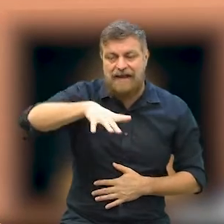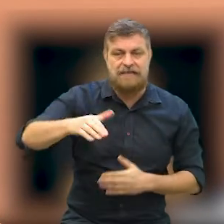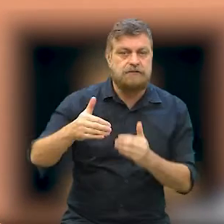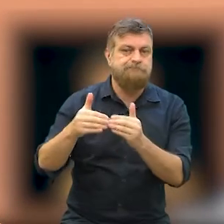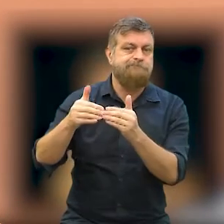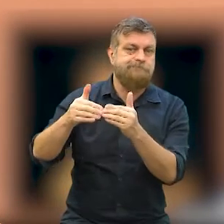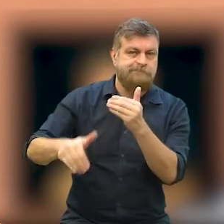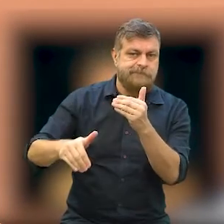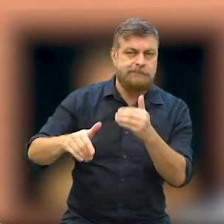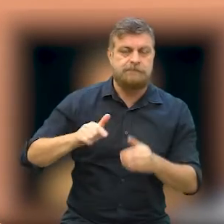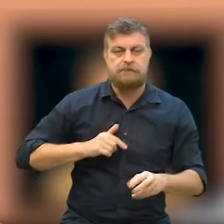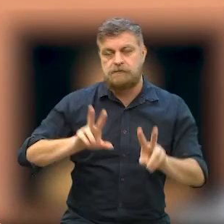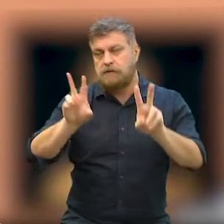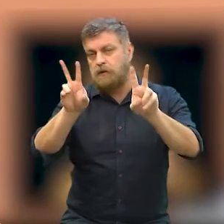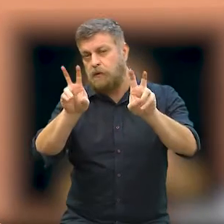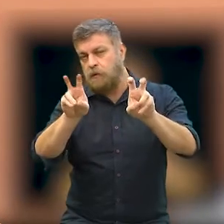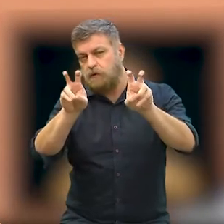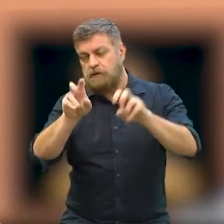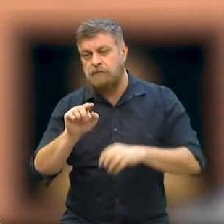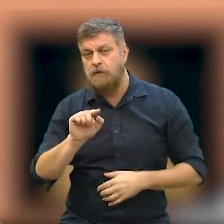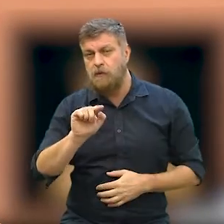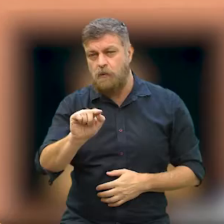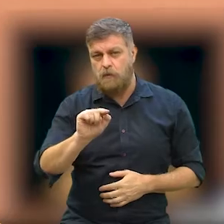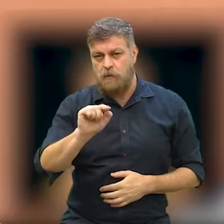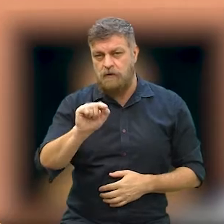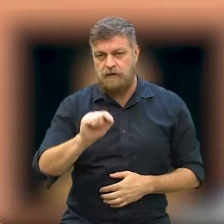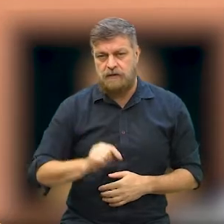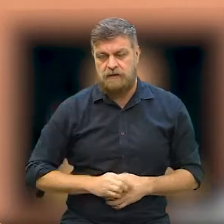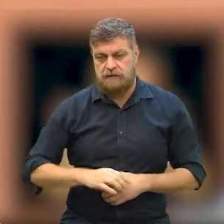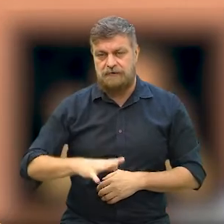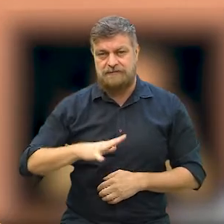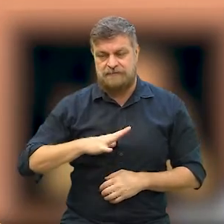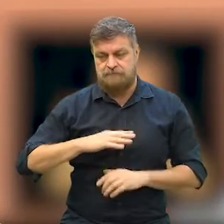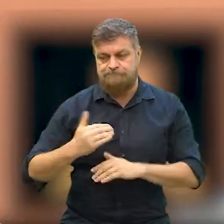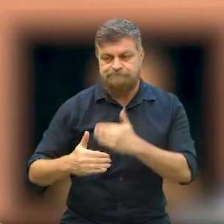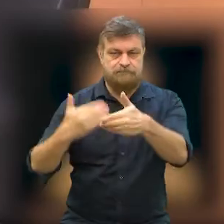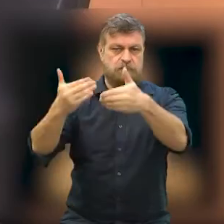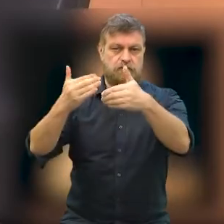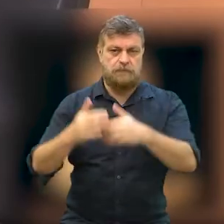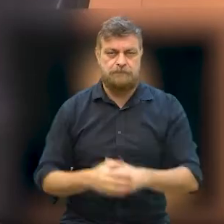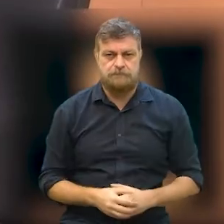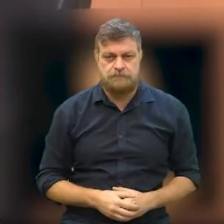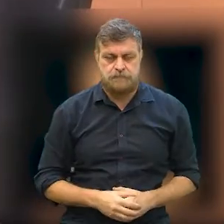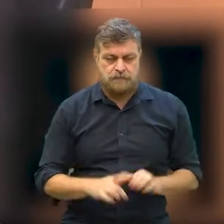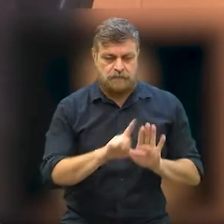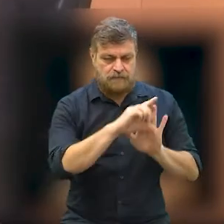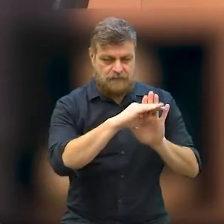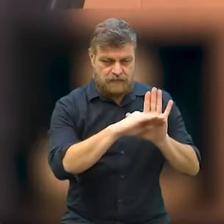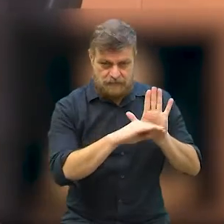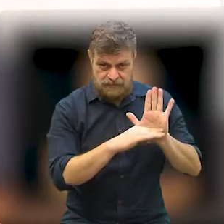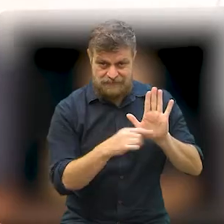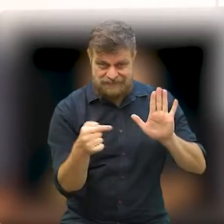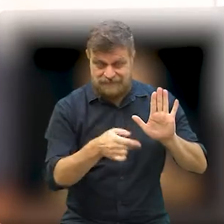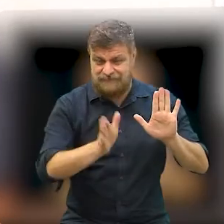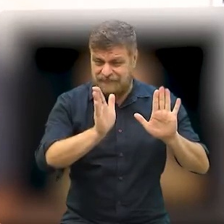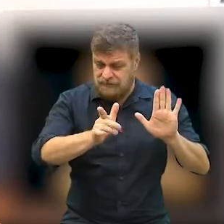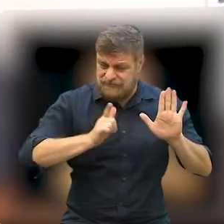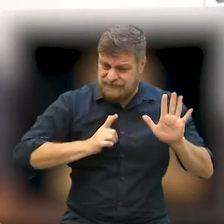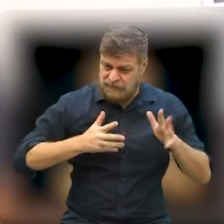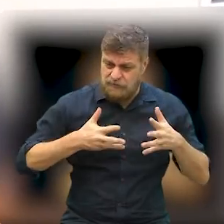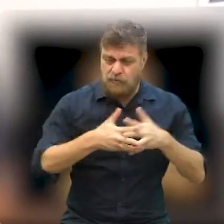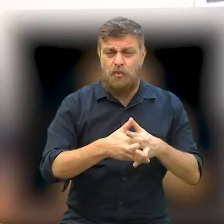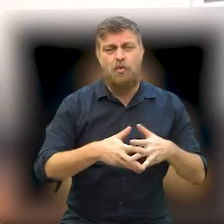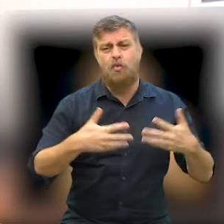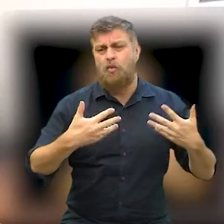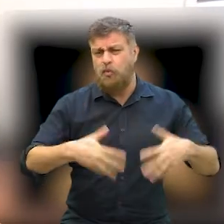Houve alguma inconsistência com relação ao ao desenvolvimento dele assim é